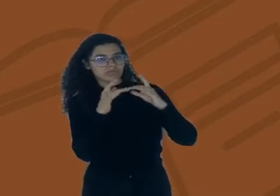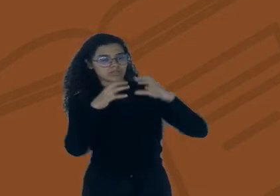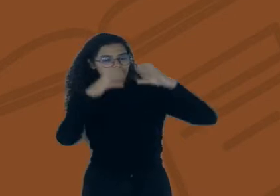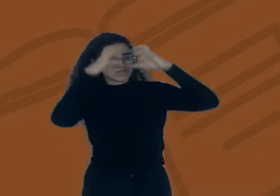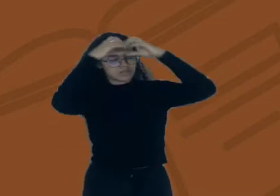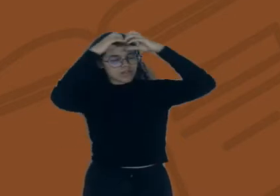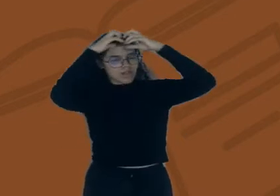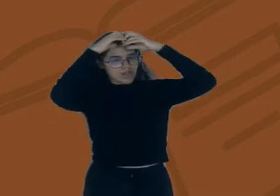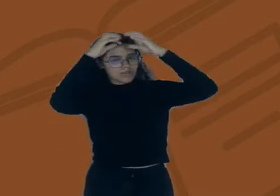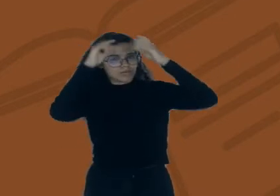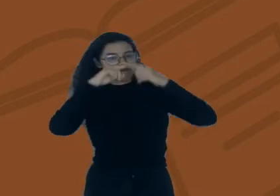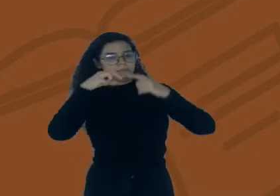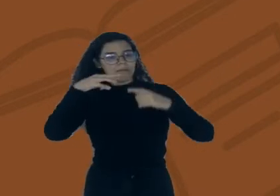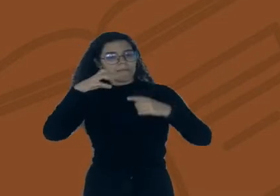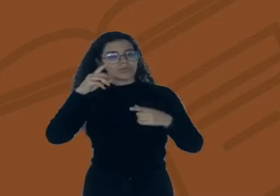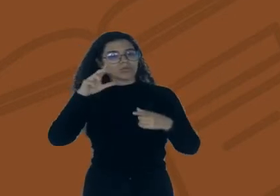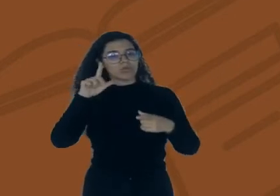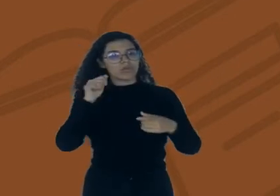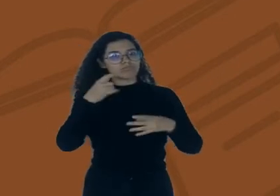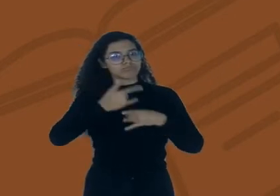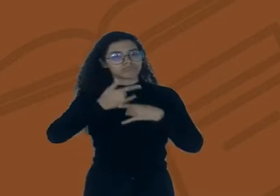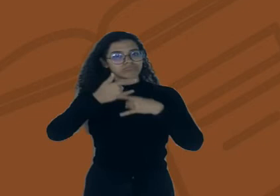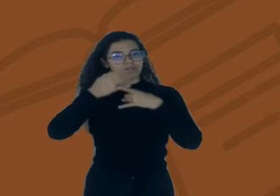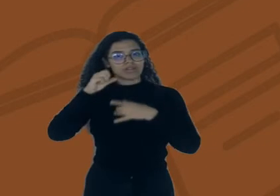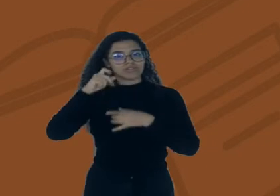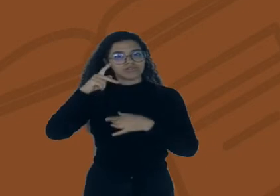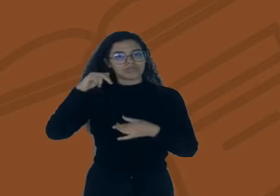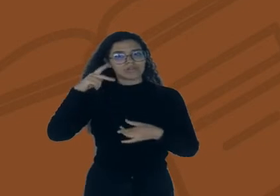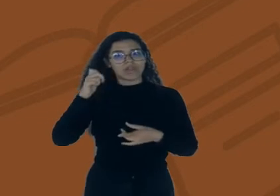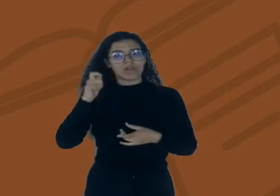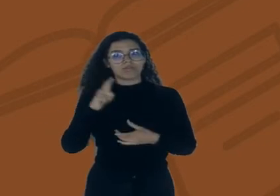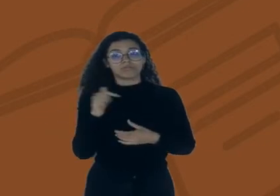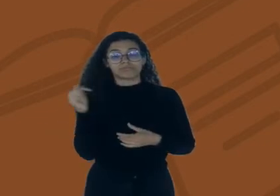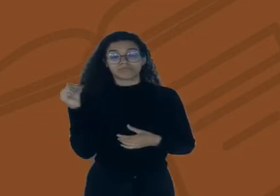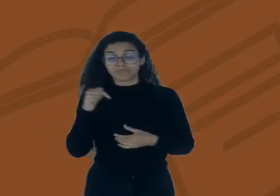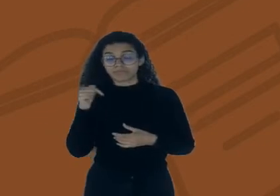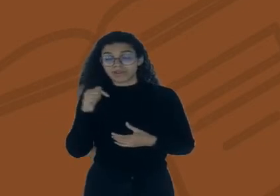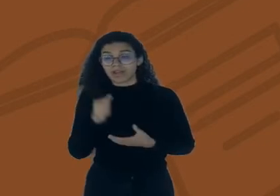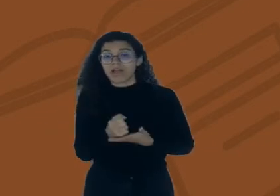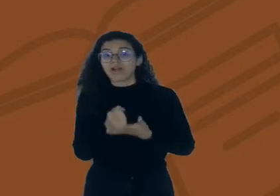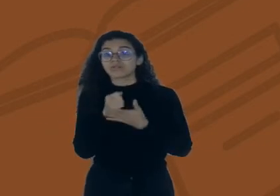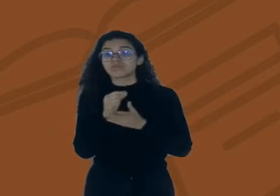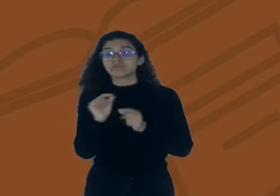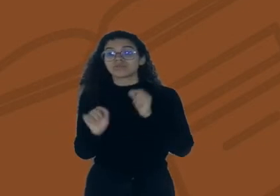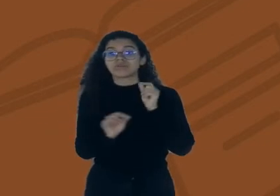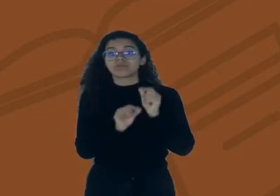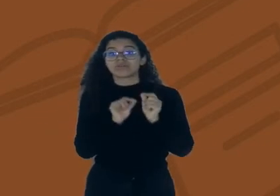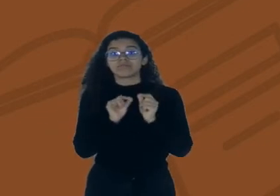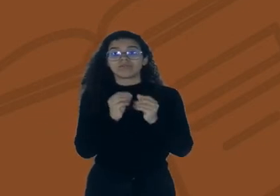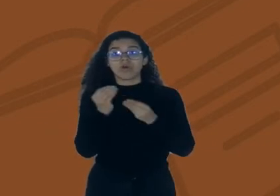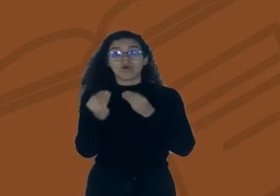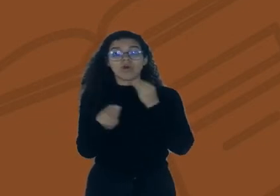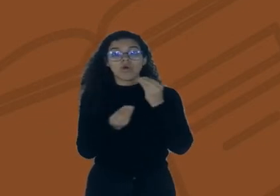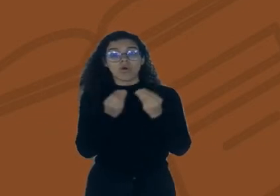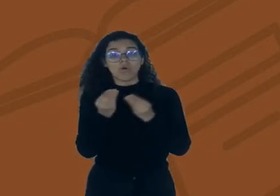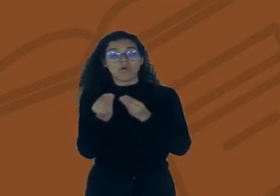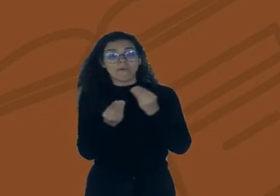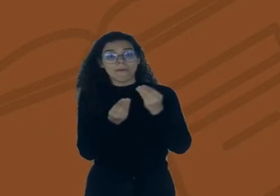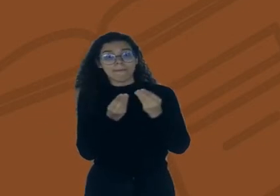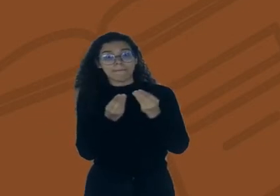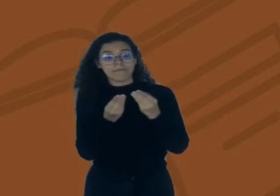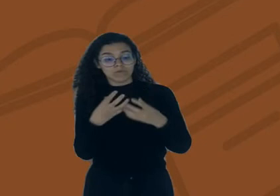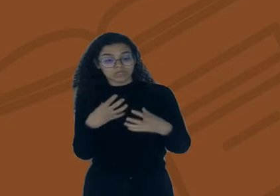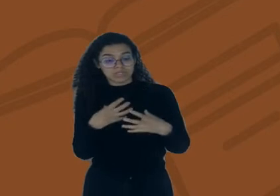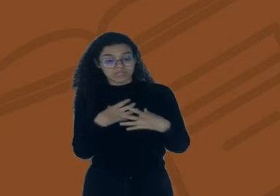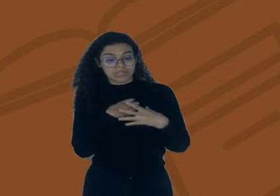medula espinhal? Essa é responsável por conduzir aí as informações sensoriais